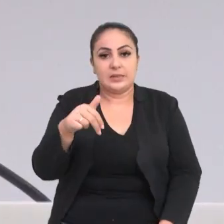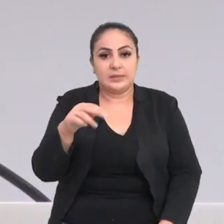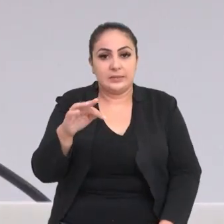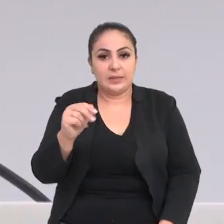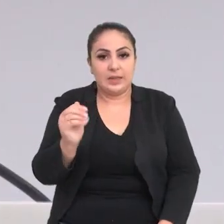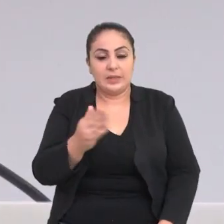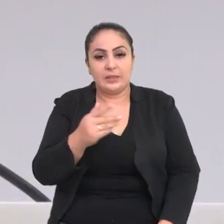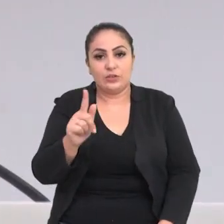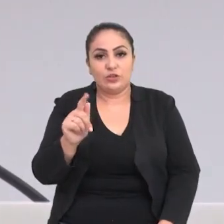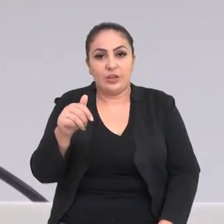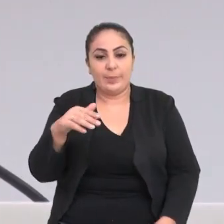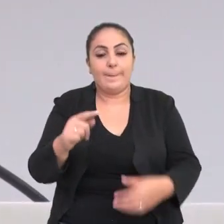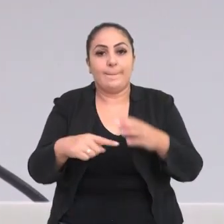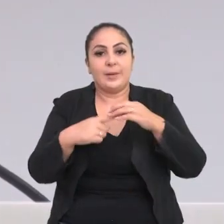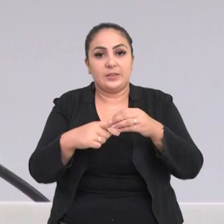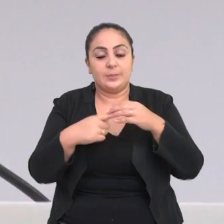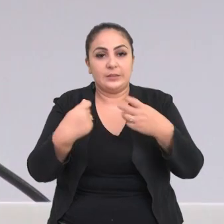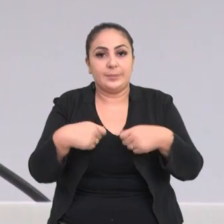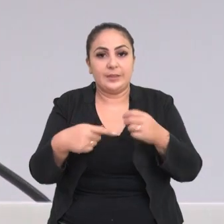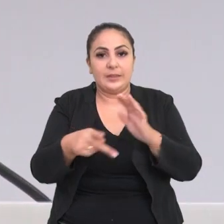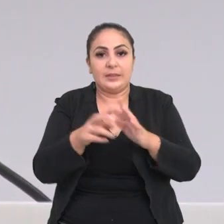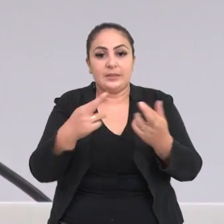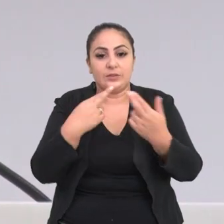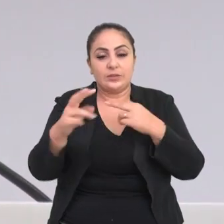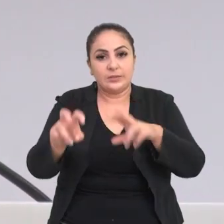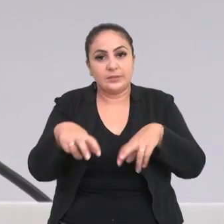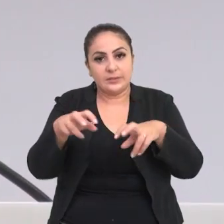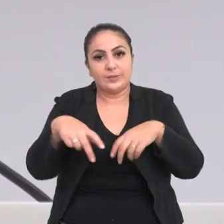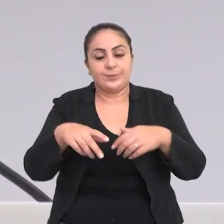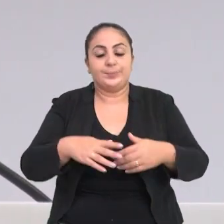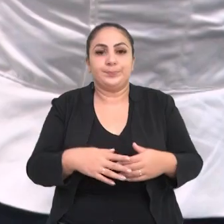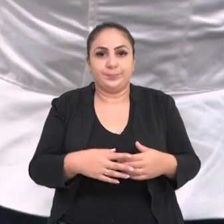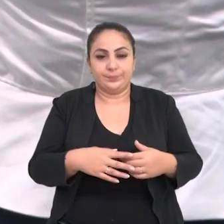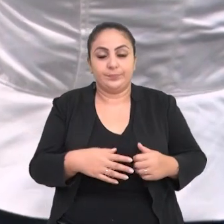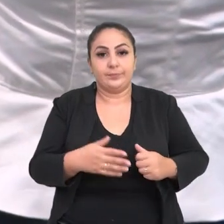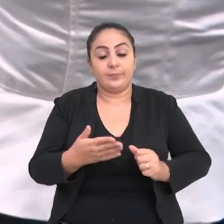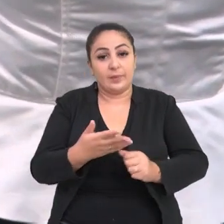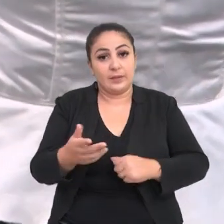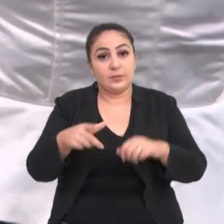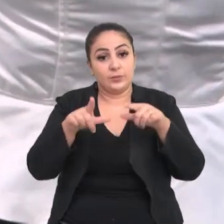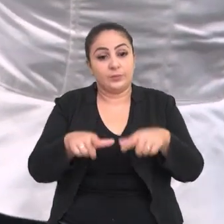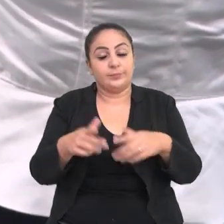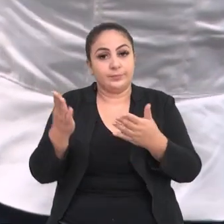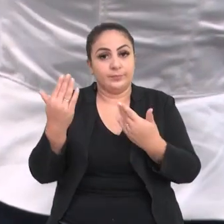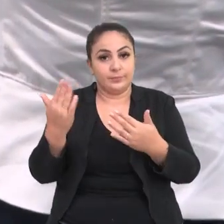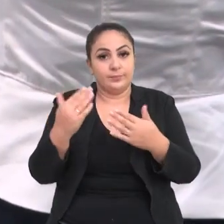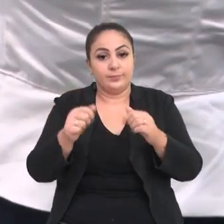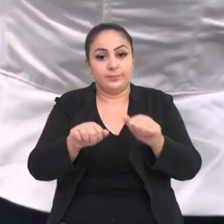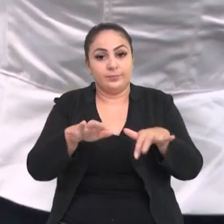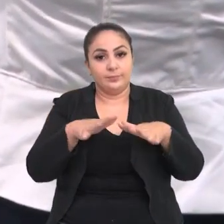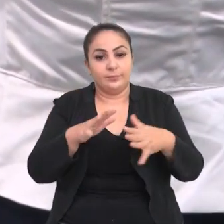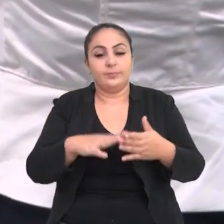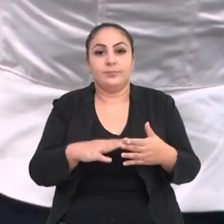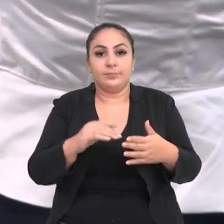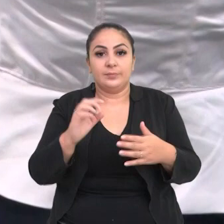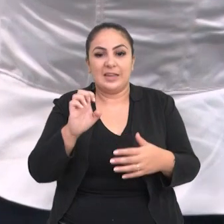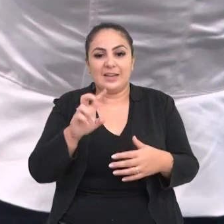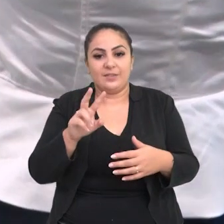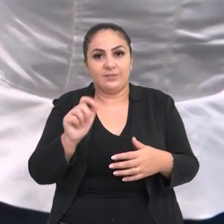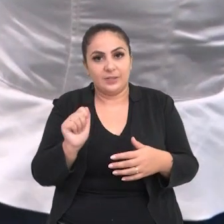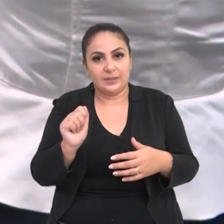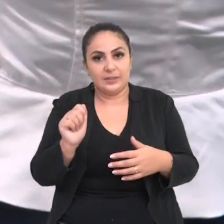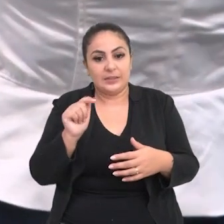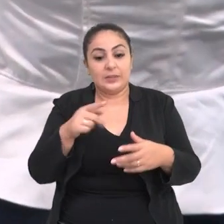suas principais demandas estão relacionadas ao interior. Neste espaço de honra da sessão,